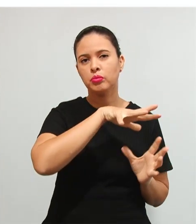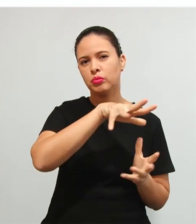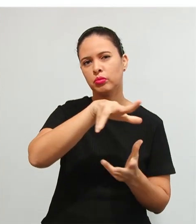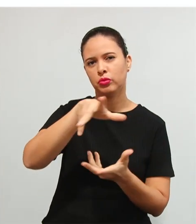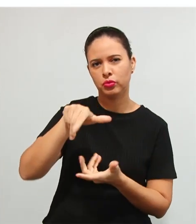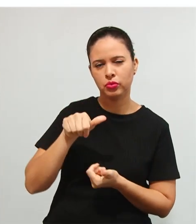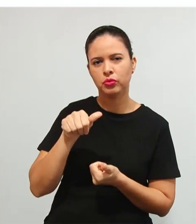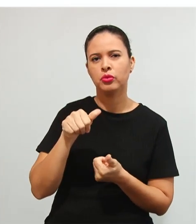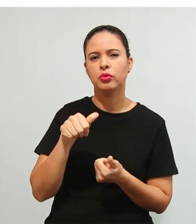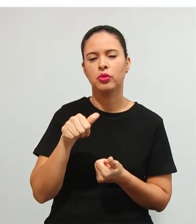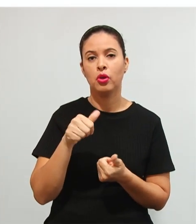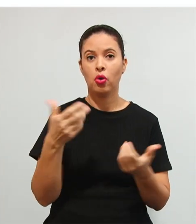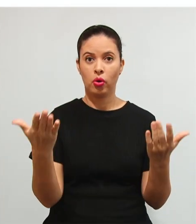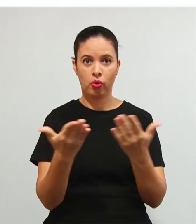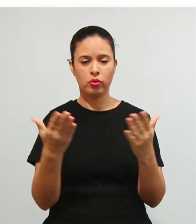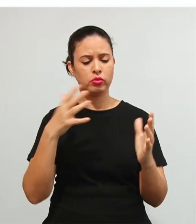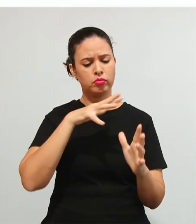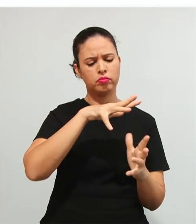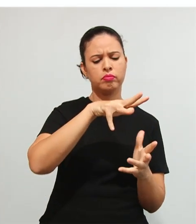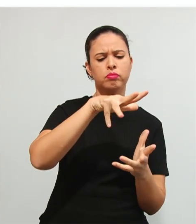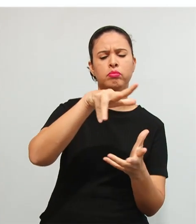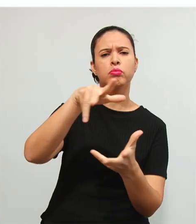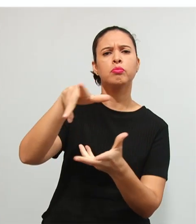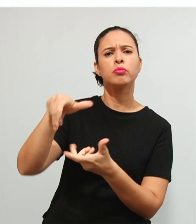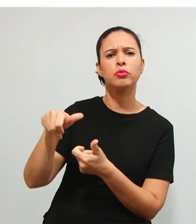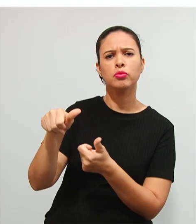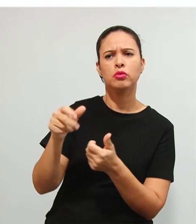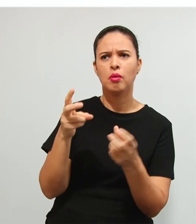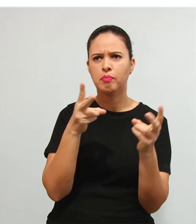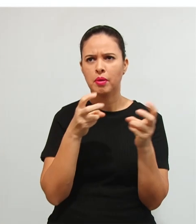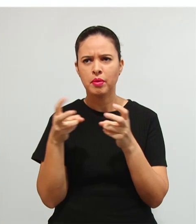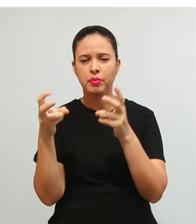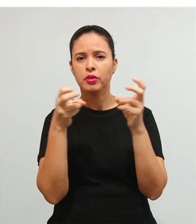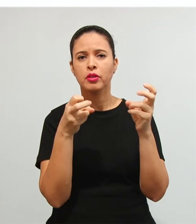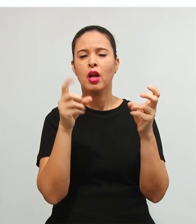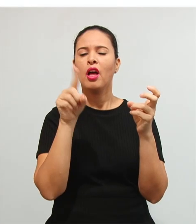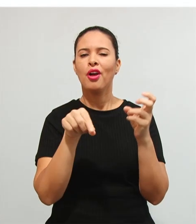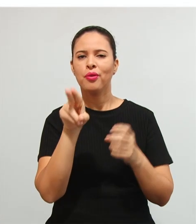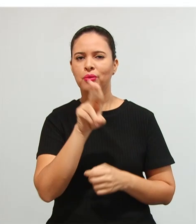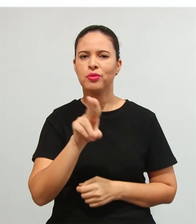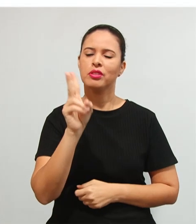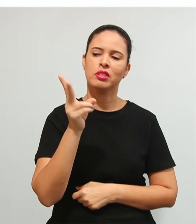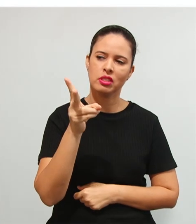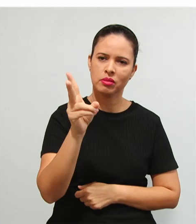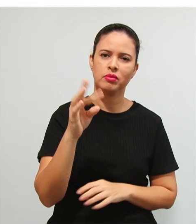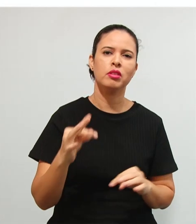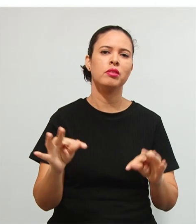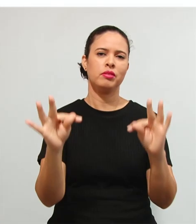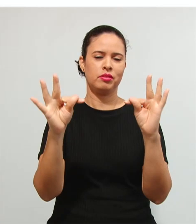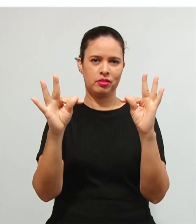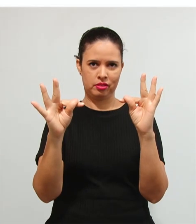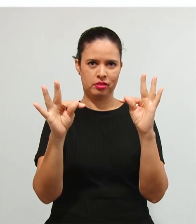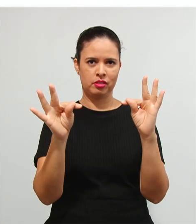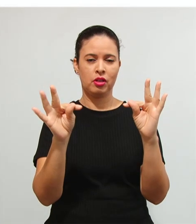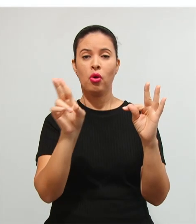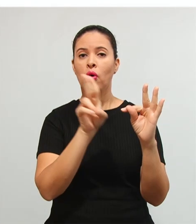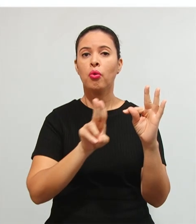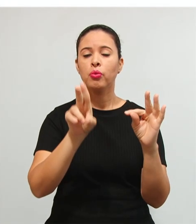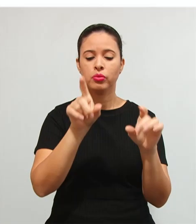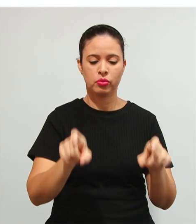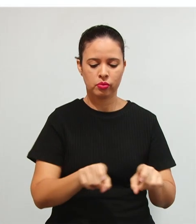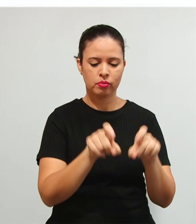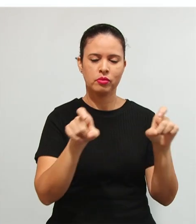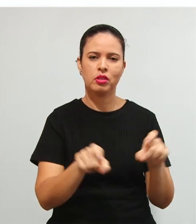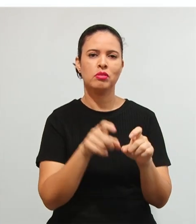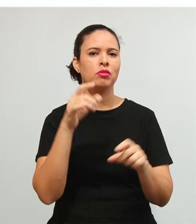que vemos o mundo passa pelo uso das tecnologias. Passa pelo uso de um computador, pelo uso